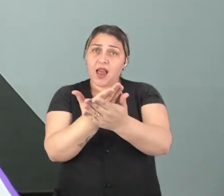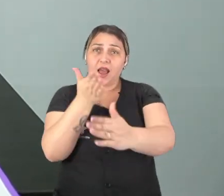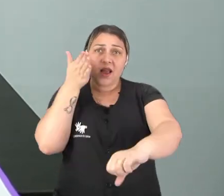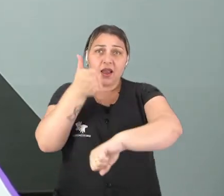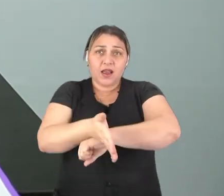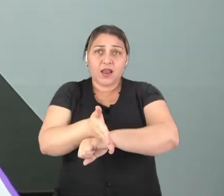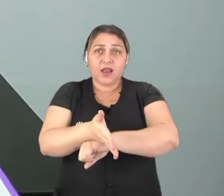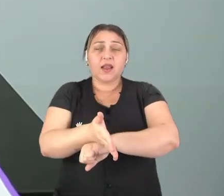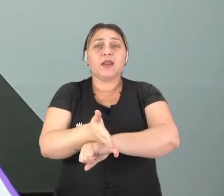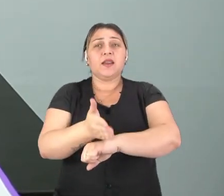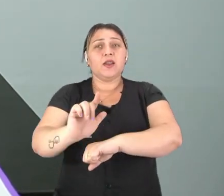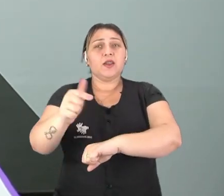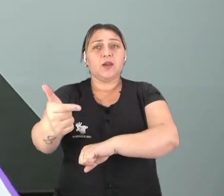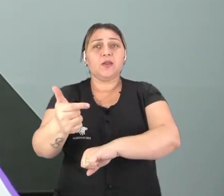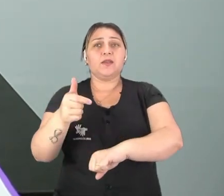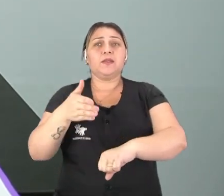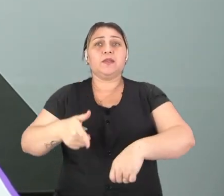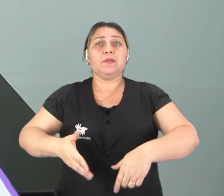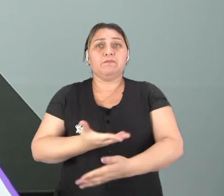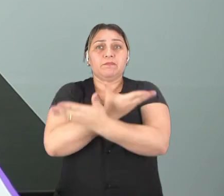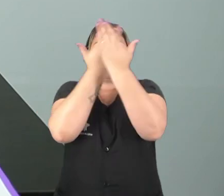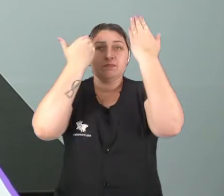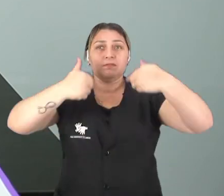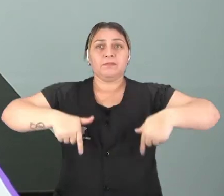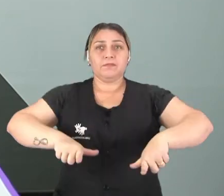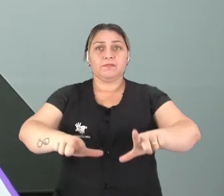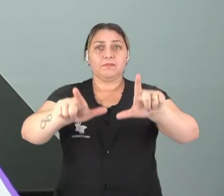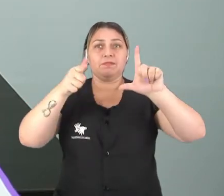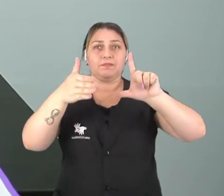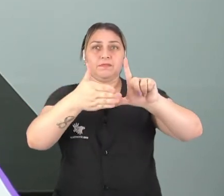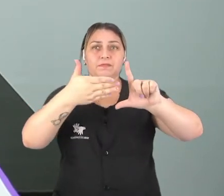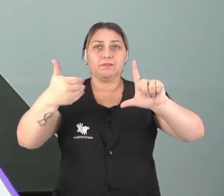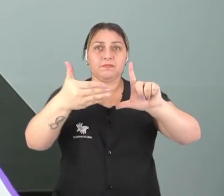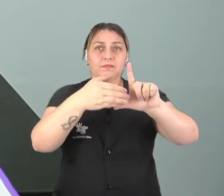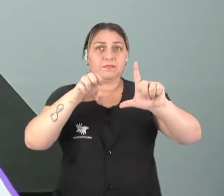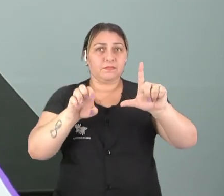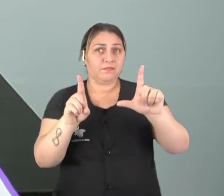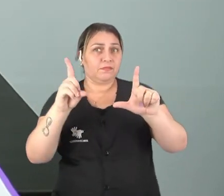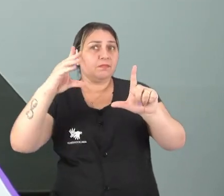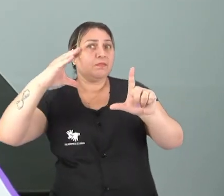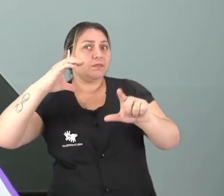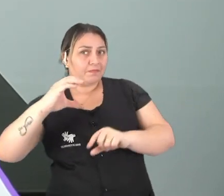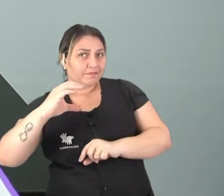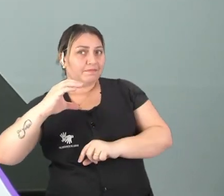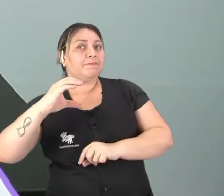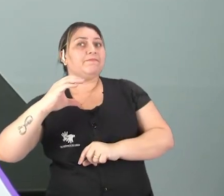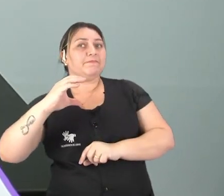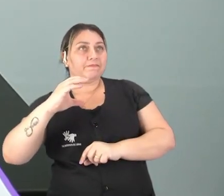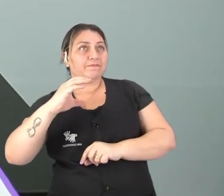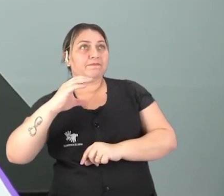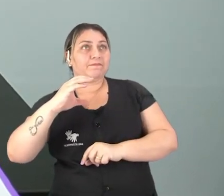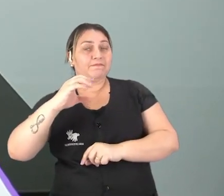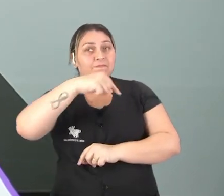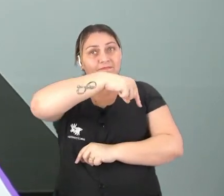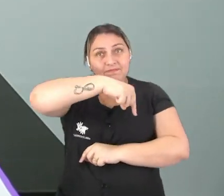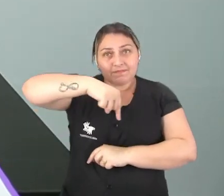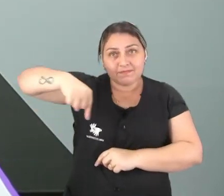e outras aulas, não esqueça, vá lá na nossa plataforma Eduque, como aparece na